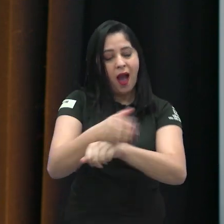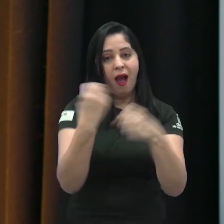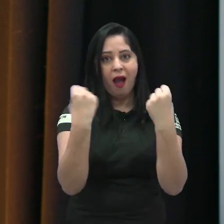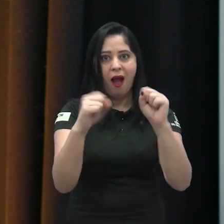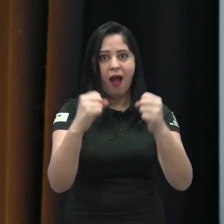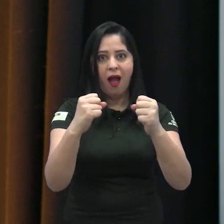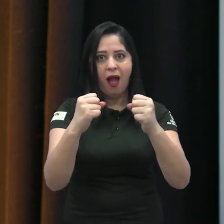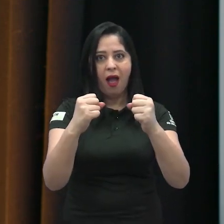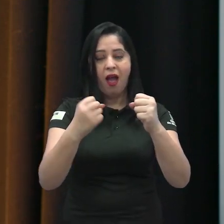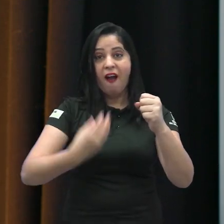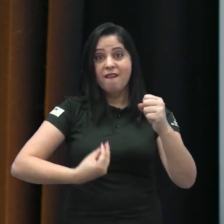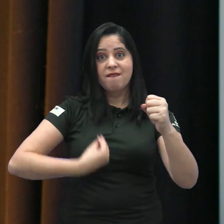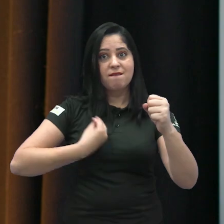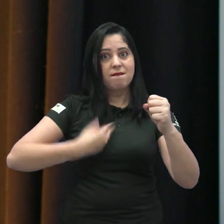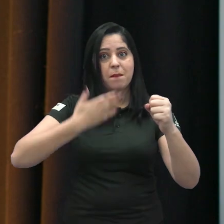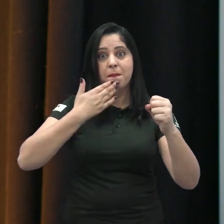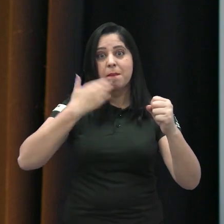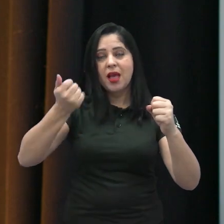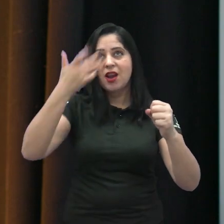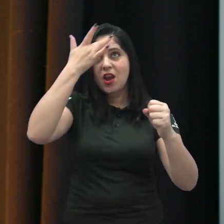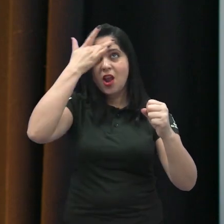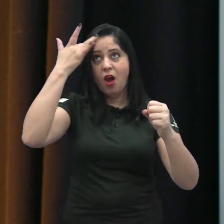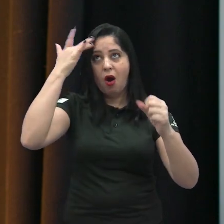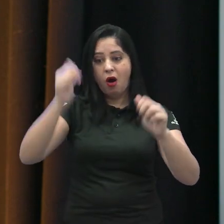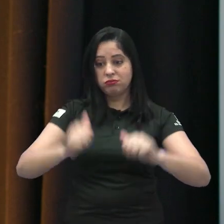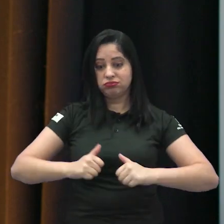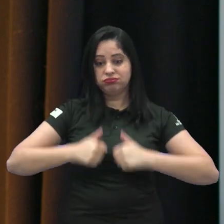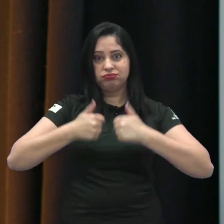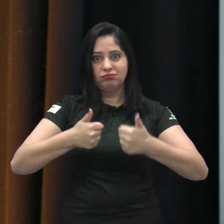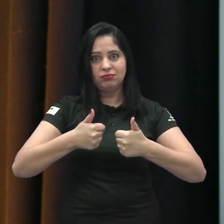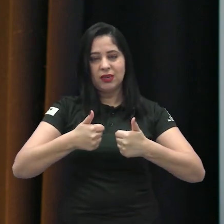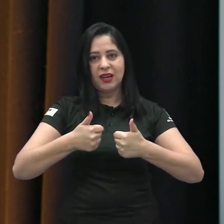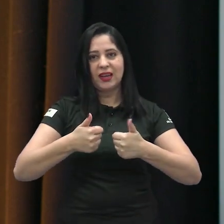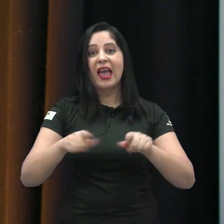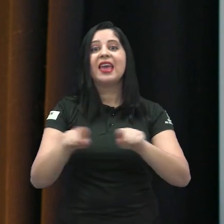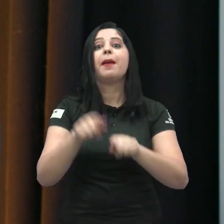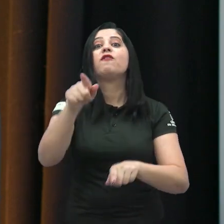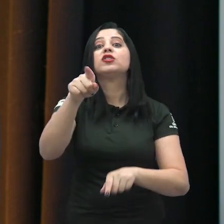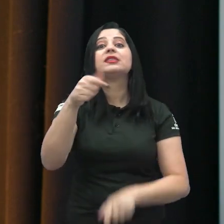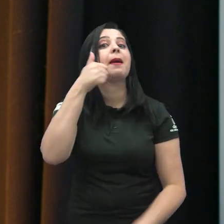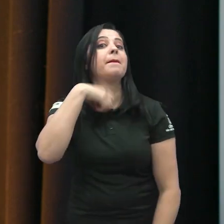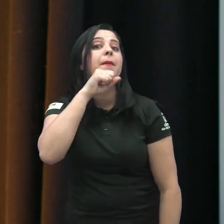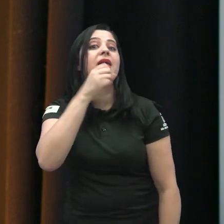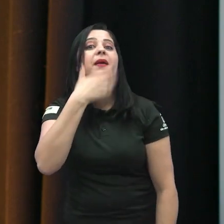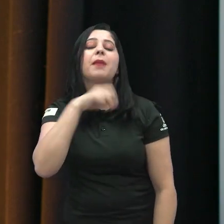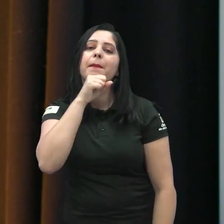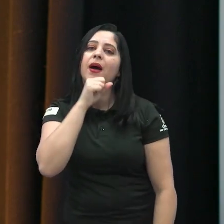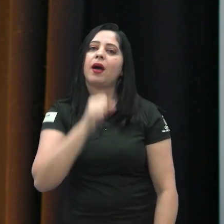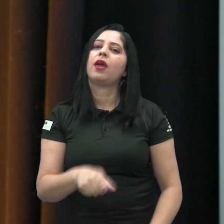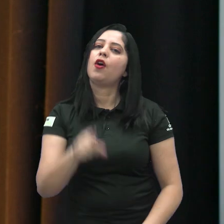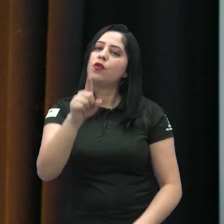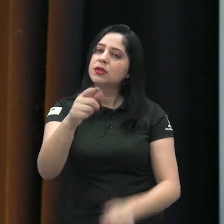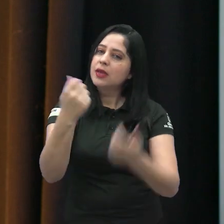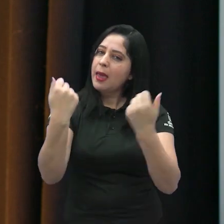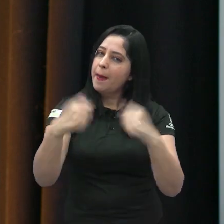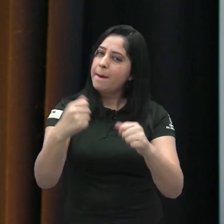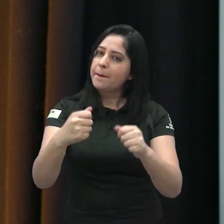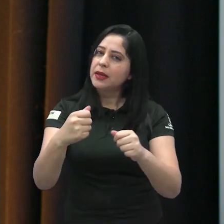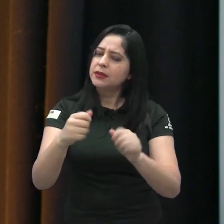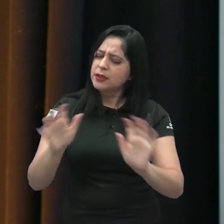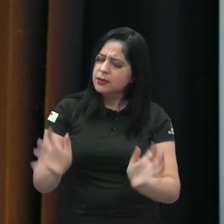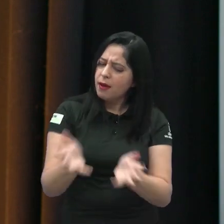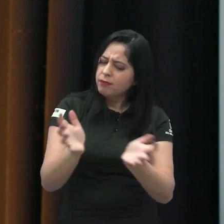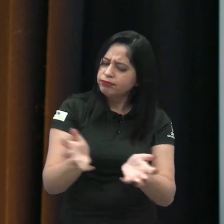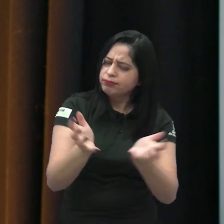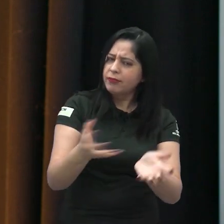física, ela atua conjuntamente, né, na melhora disso tudo. E para os pais que estão nos assistindo, o maior investimento